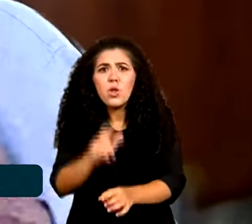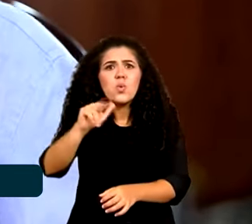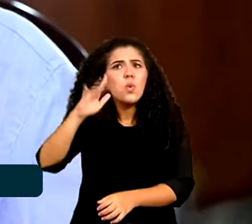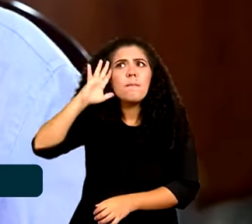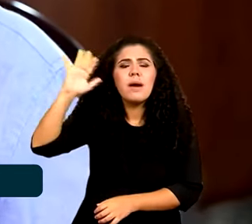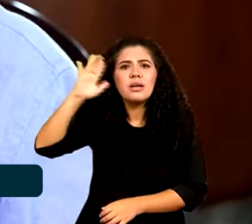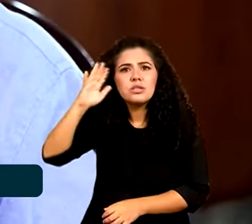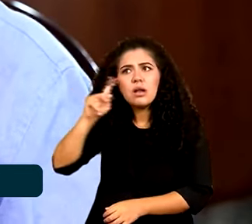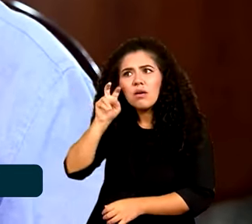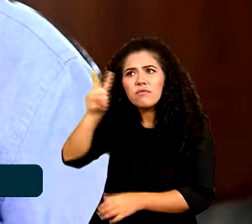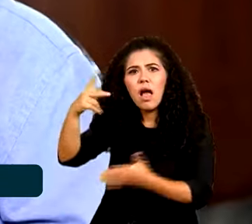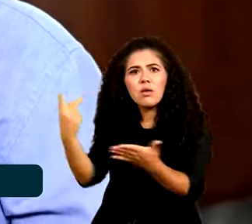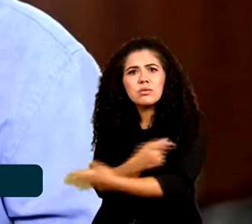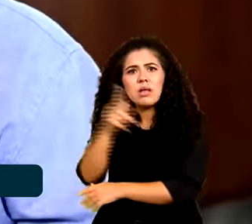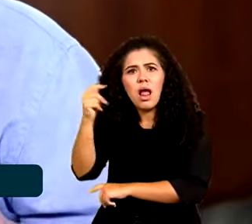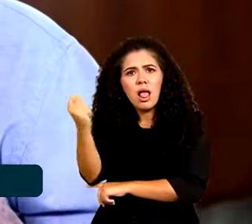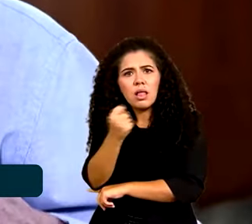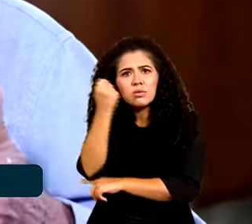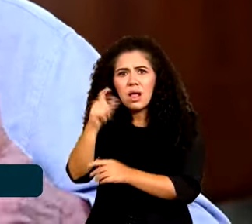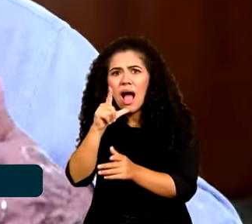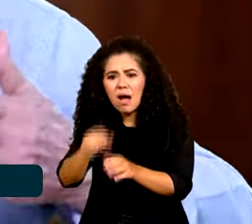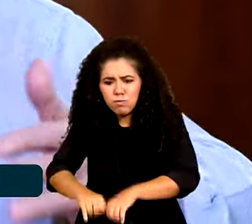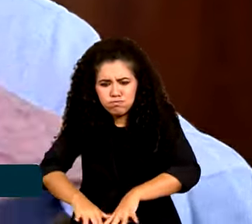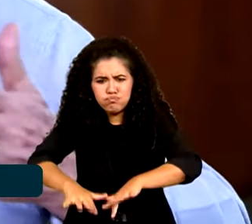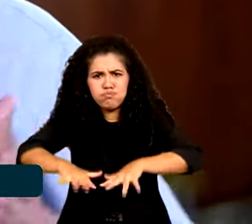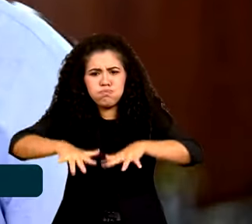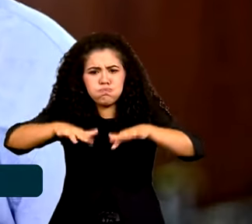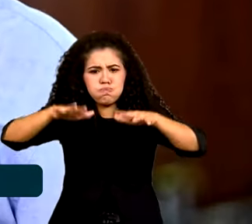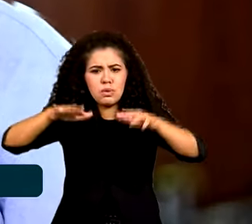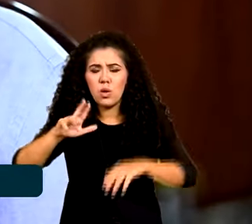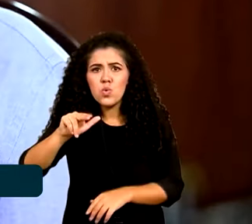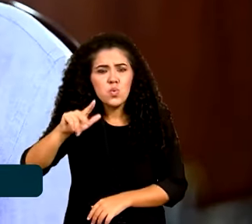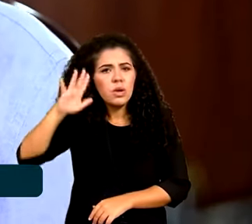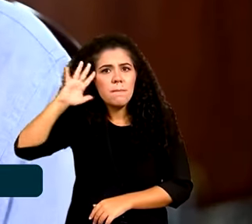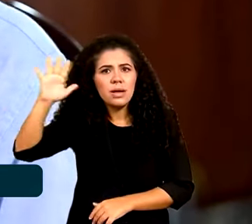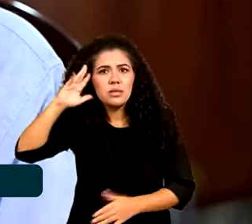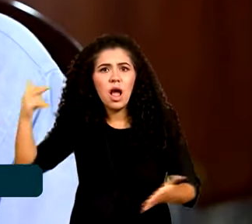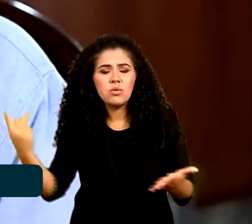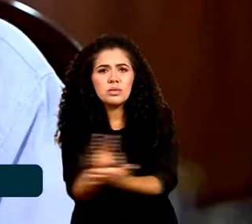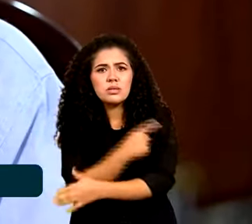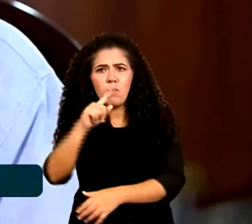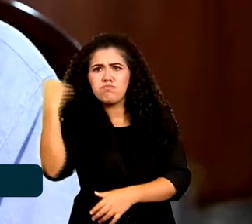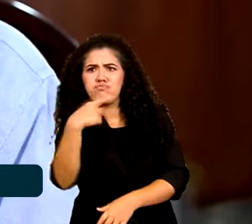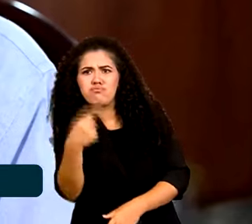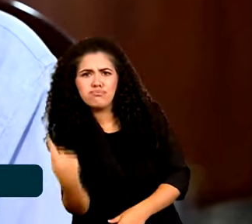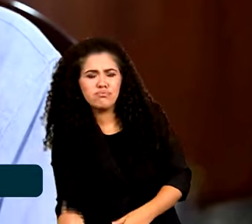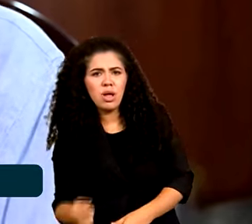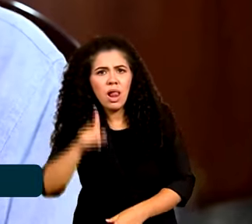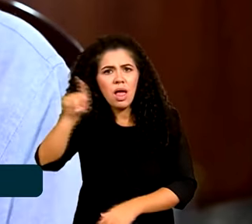Sul cheio de água como está jamais imaginei Ver furacão tufão em Santa Catarina ou seja então isso é uma